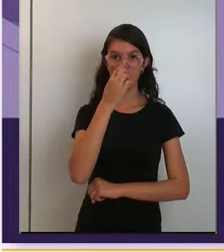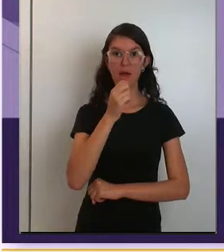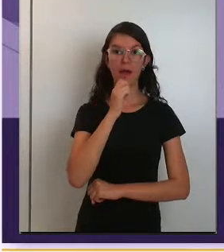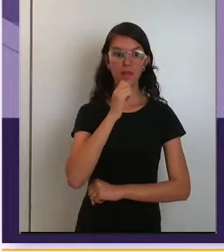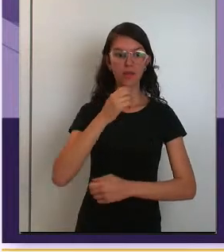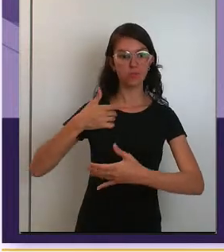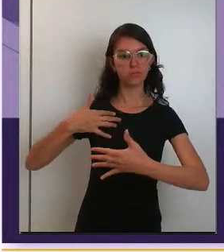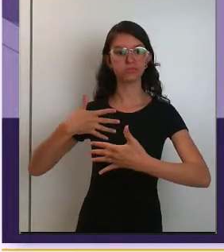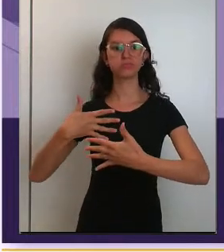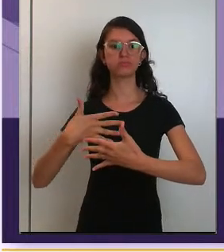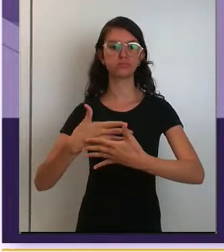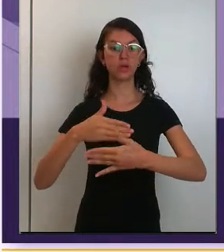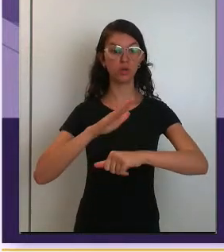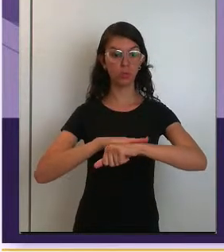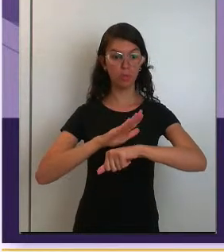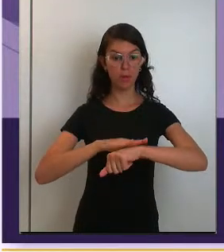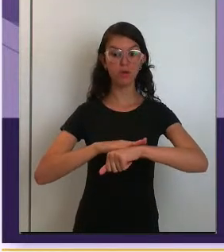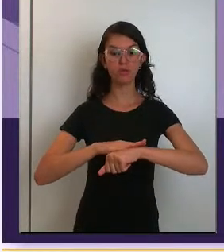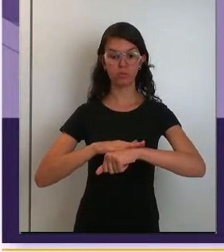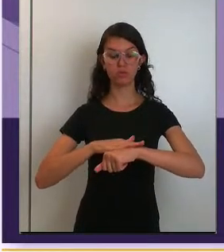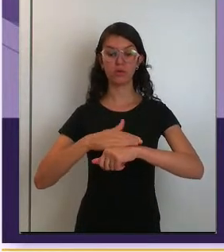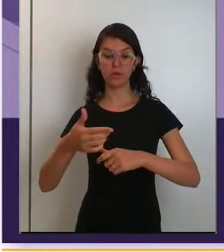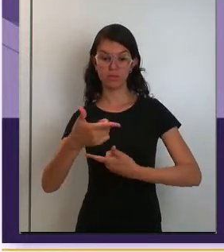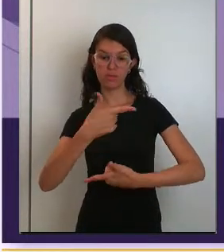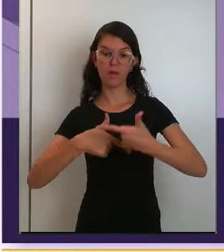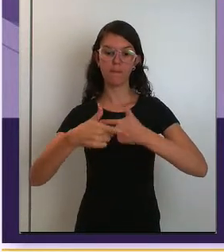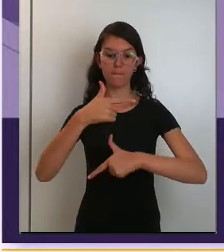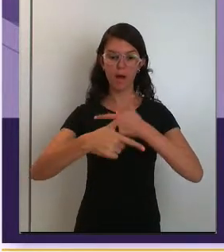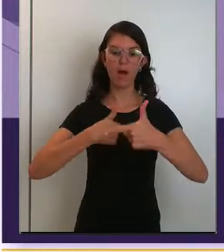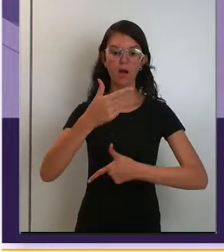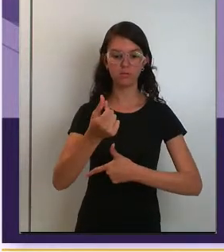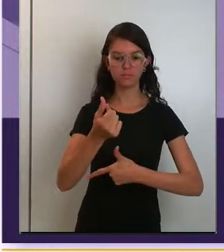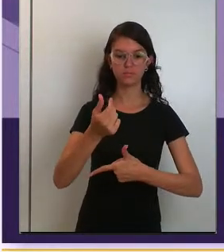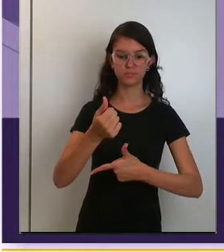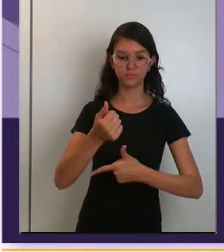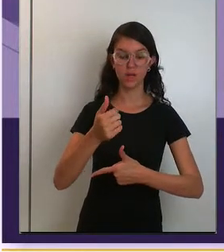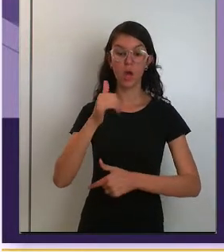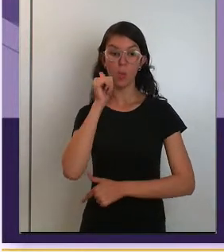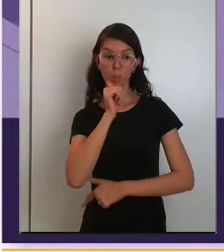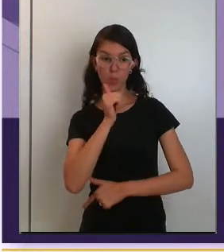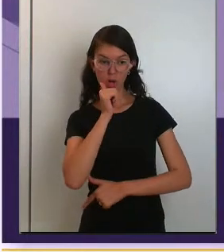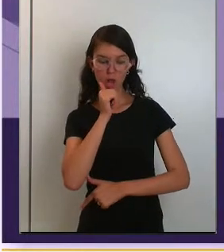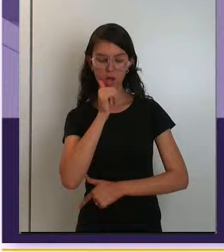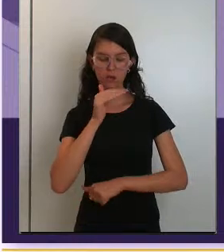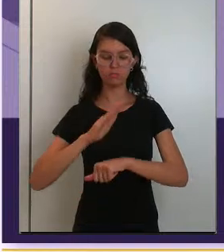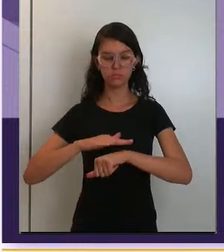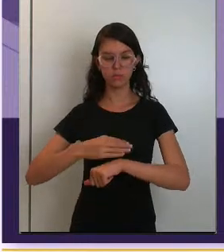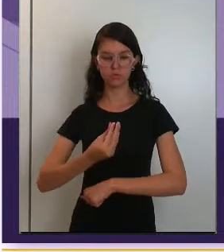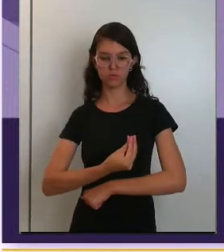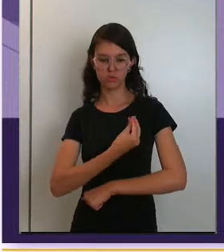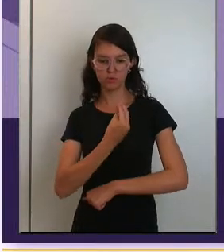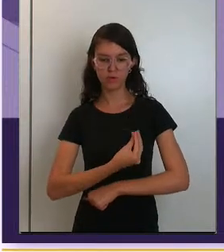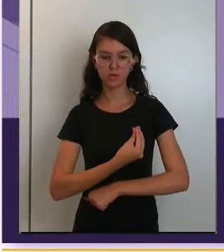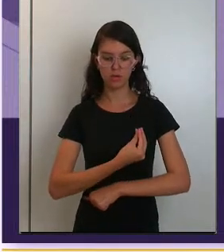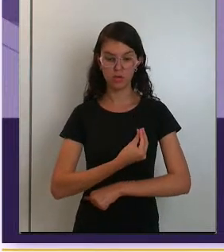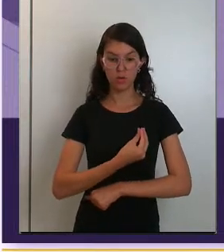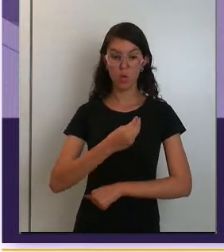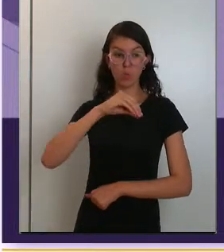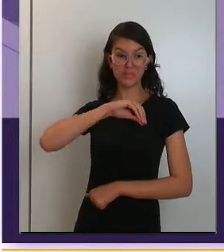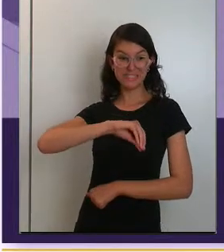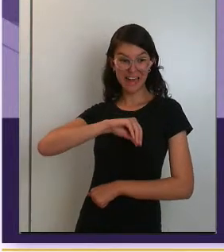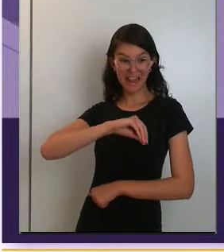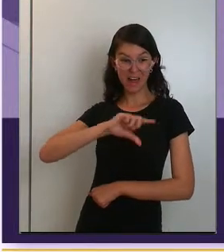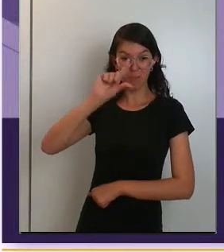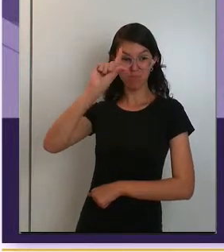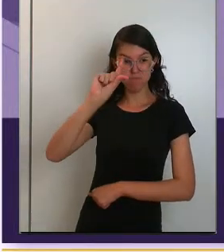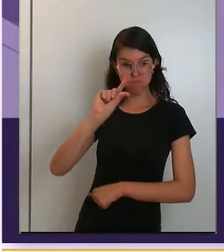vida laboral. Isso significa que, como a mulher, durante toda a vida laboral, ela vai receber salários inferiores e ocupar funções